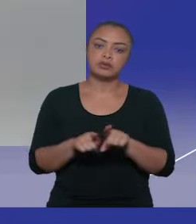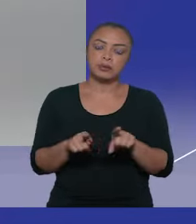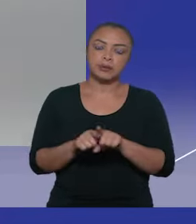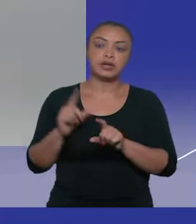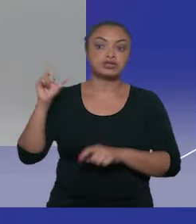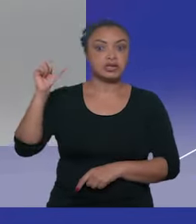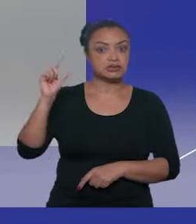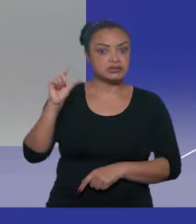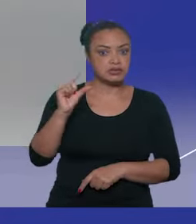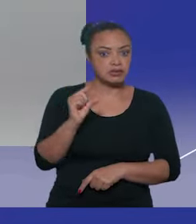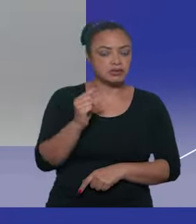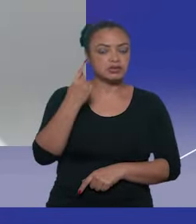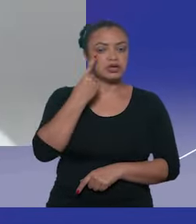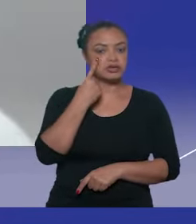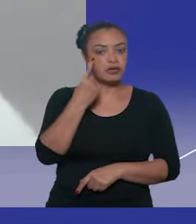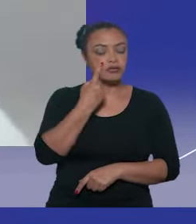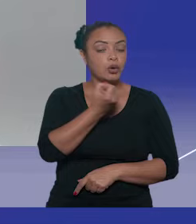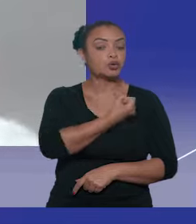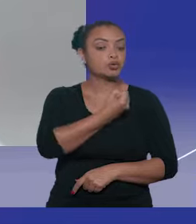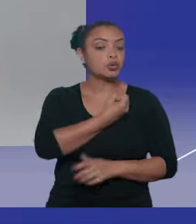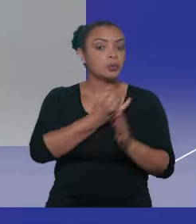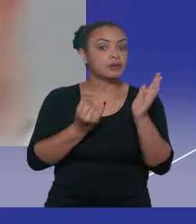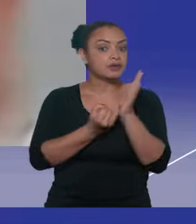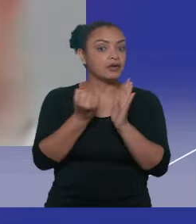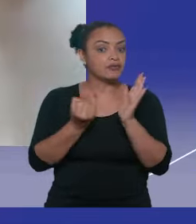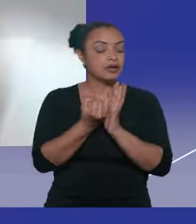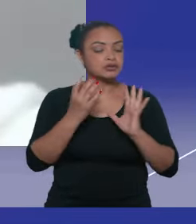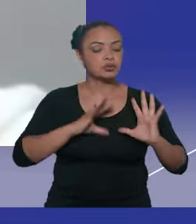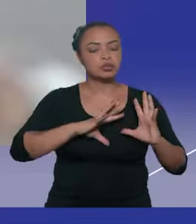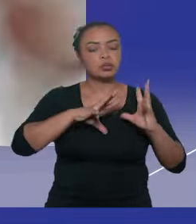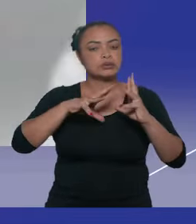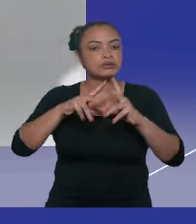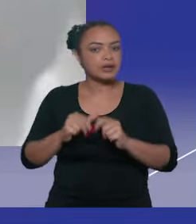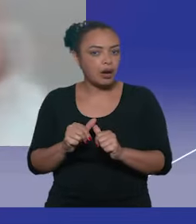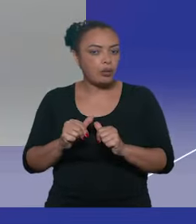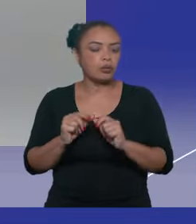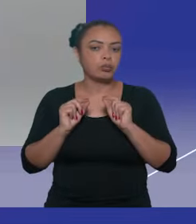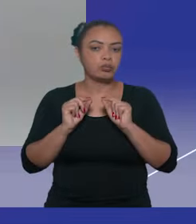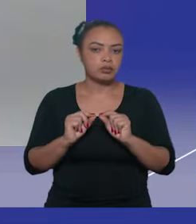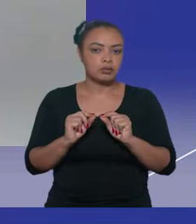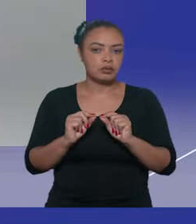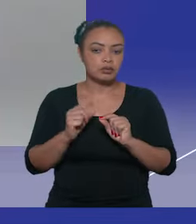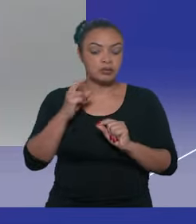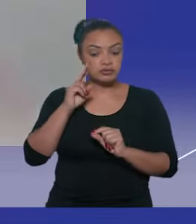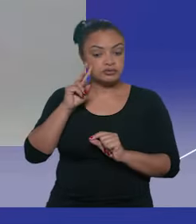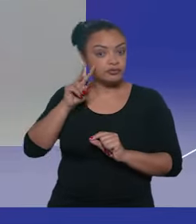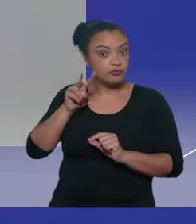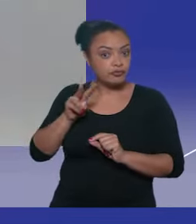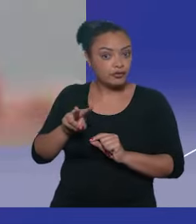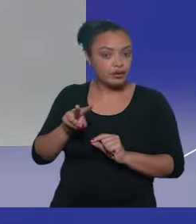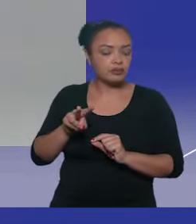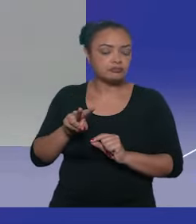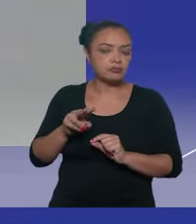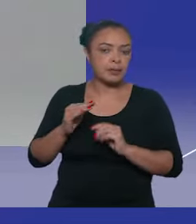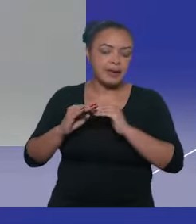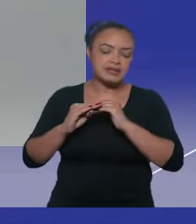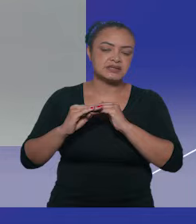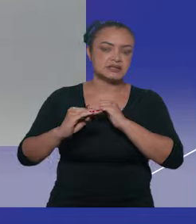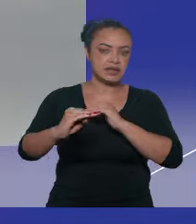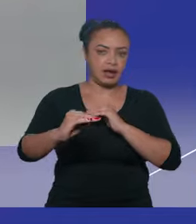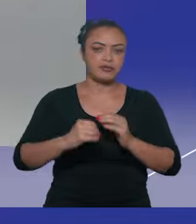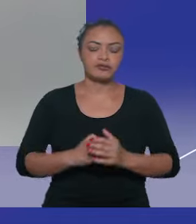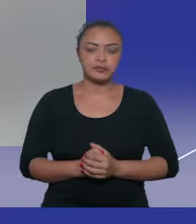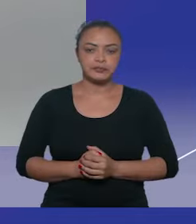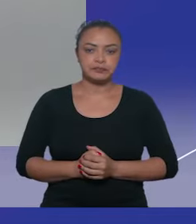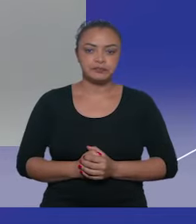está desacelerando, então a gente vai ver os números cheios, né? Inflação total cedendo com os núcleos de inflação, quando a gente limpa esses choques, os núcleos um pouco